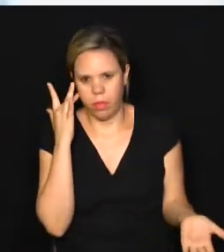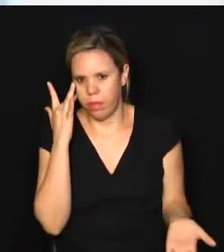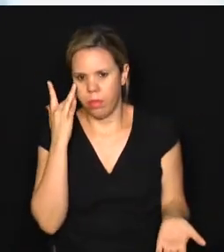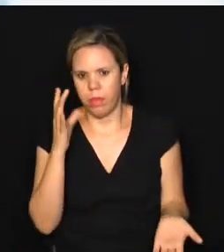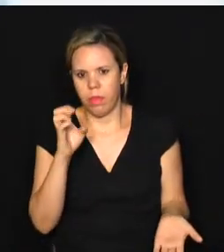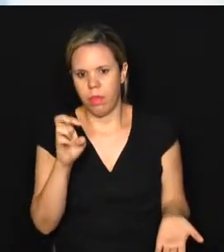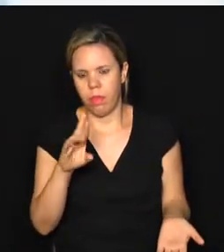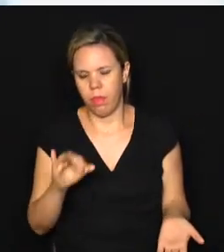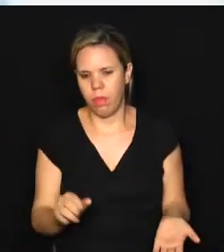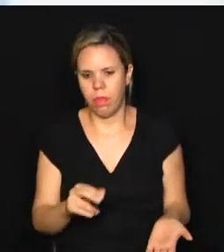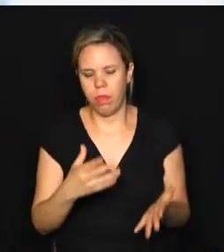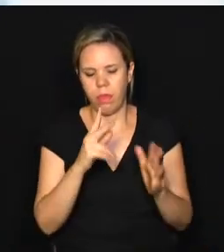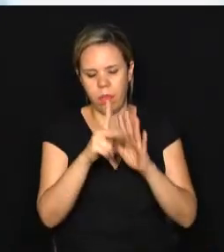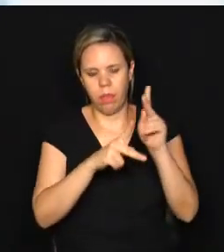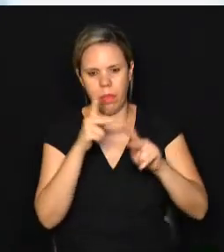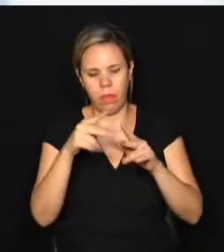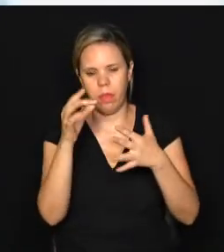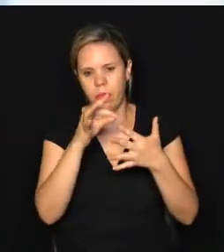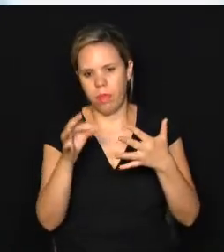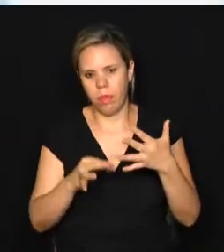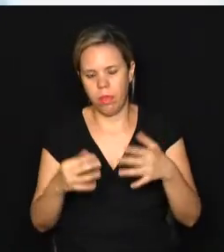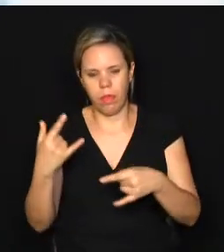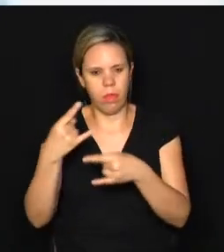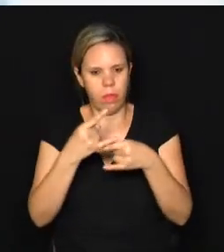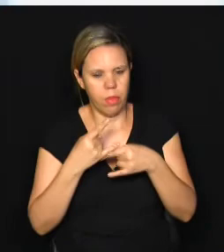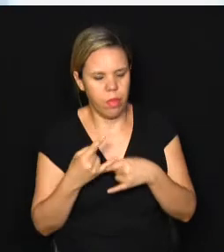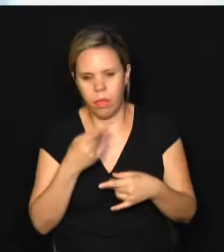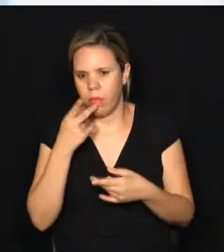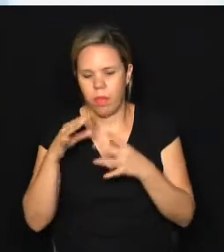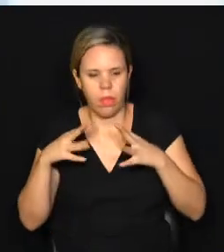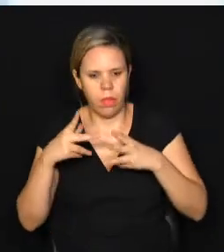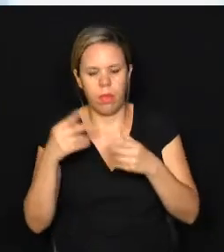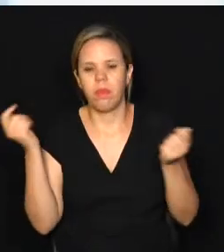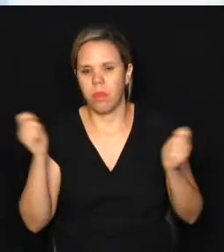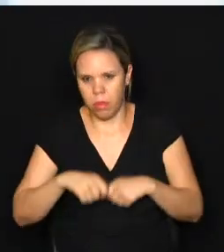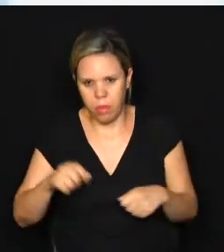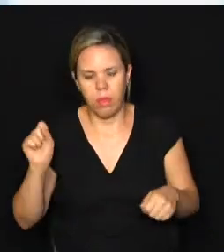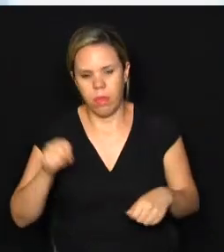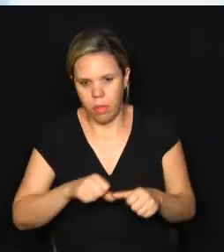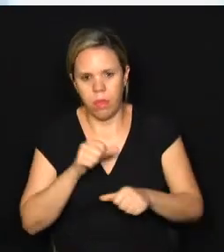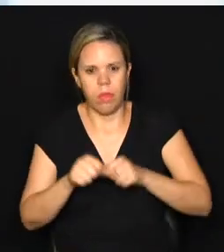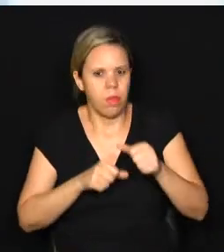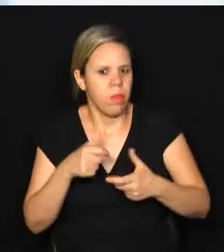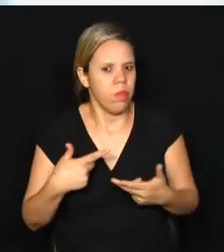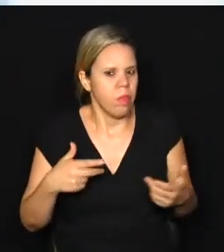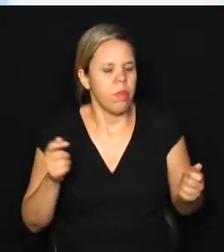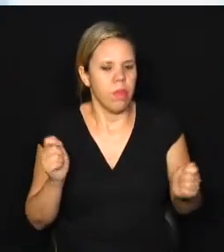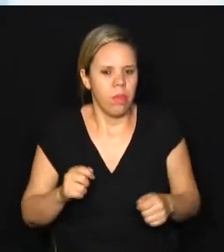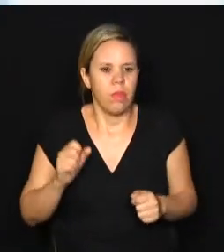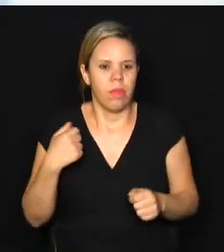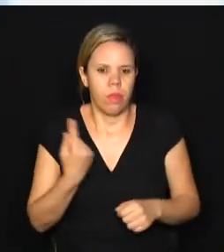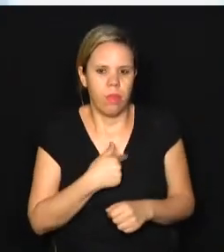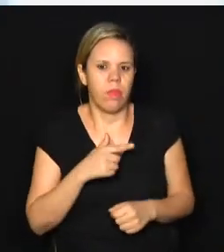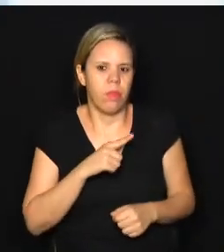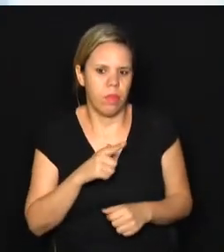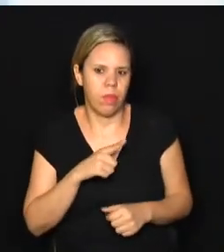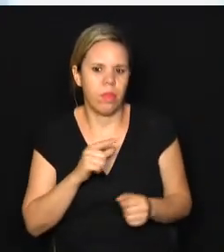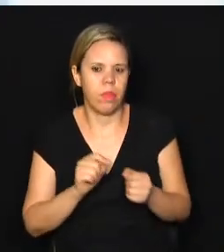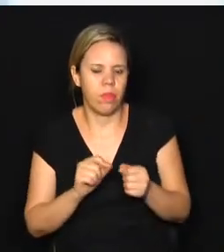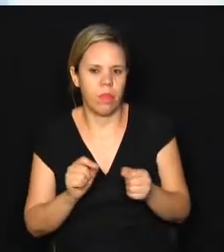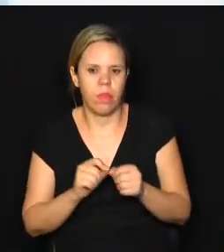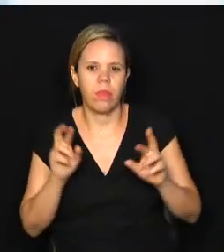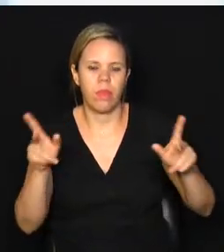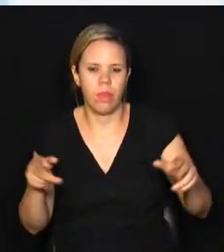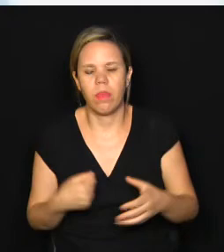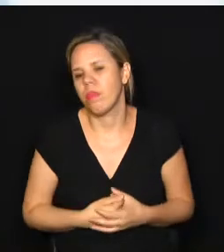a Ângela, a Rafa, todos, o Alexandre já também falaram que é possível, e não só é possível, como a gente tem que fazer diferente,